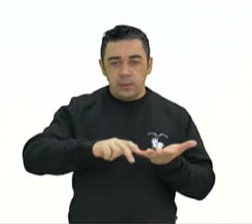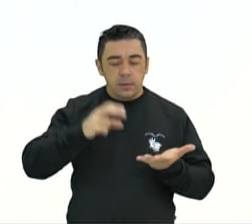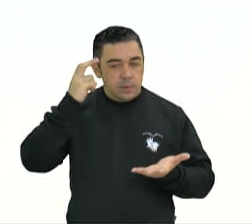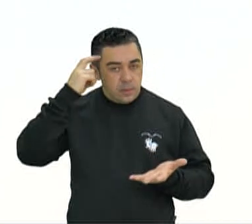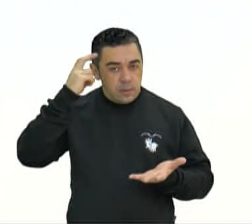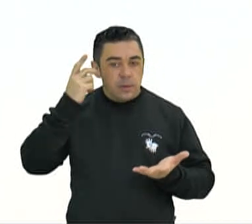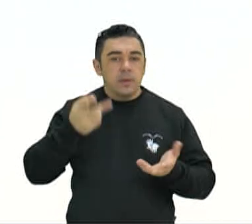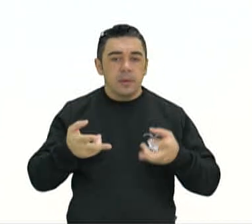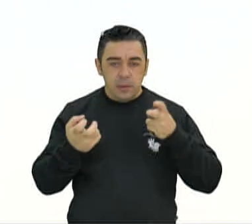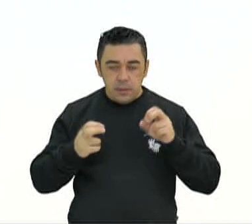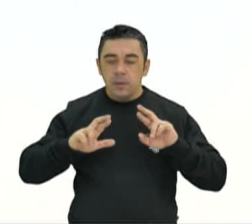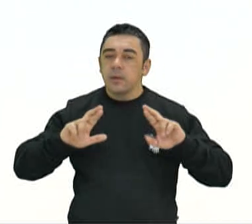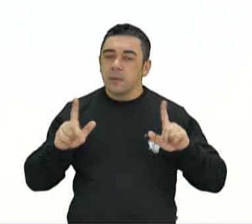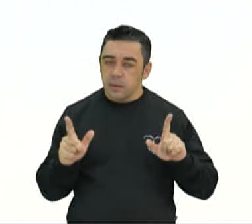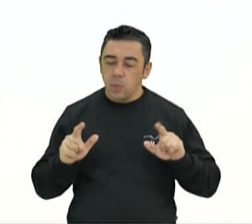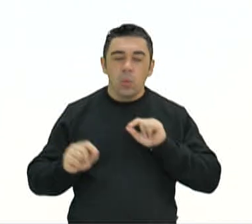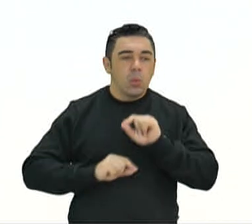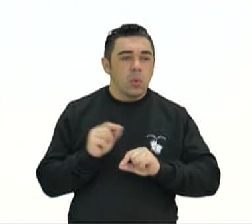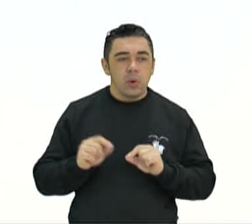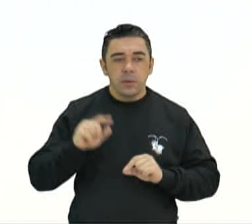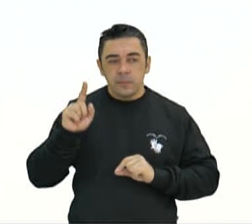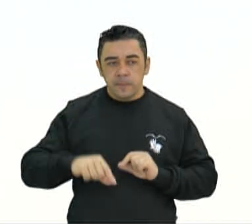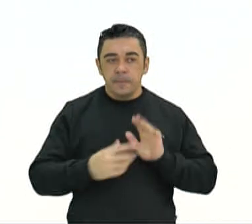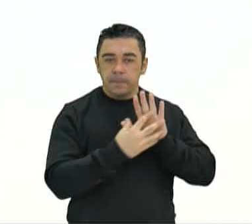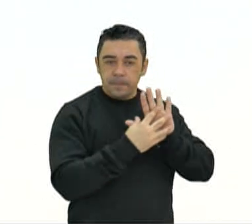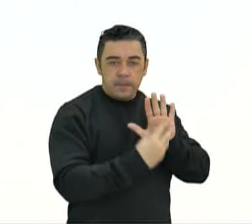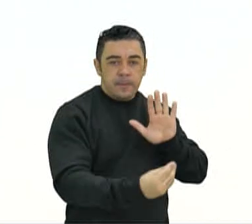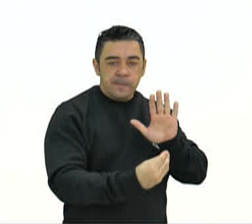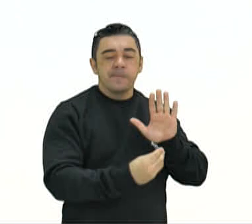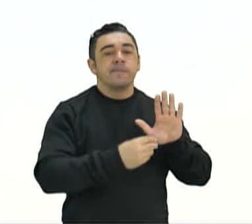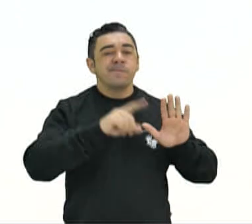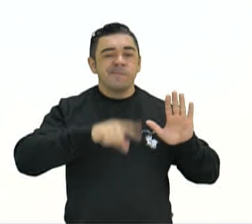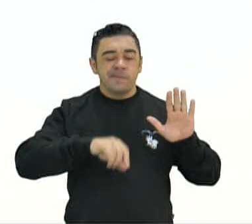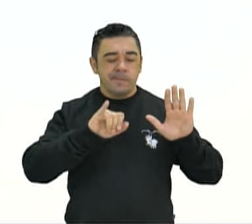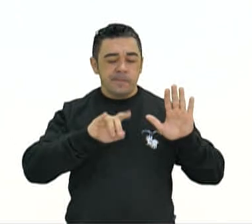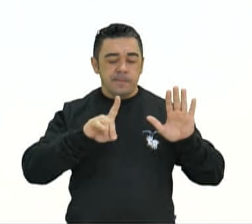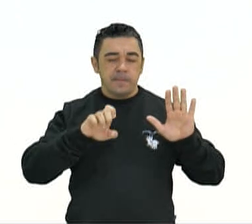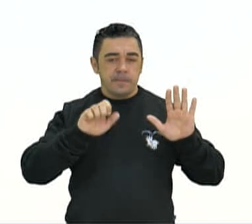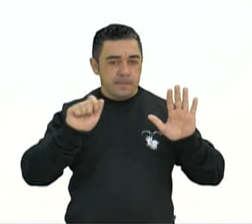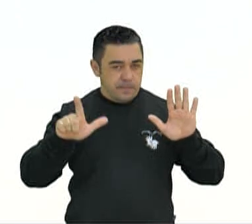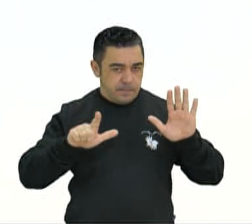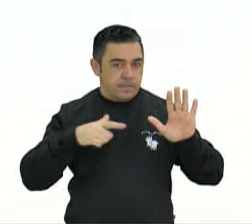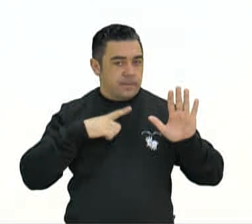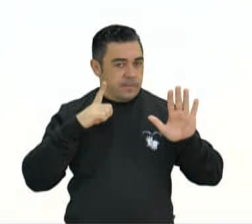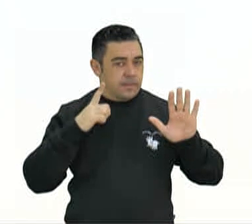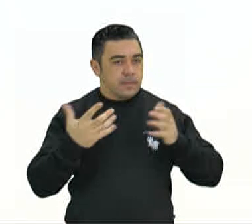uma diferenciação entre aquilo que é colocado como modelo, como ideal, que as pessoas devem seguir.